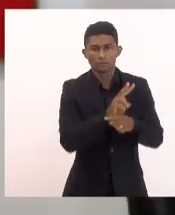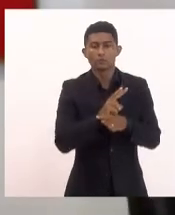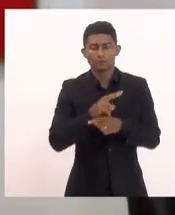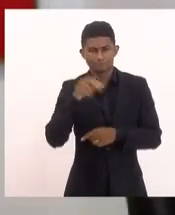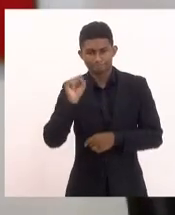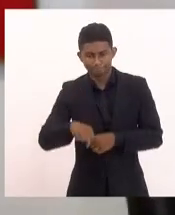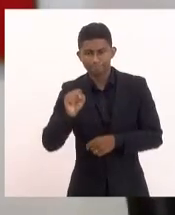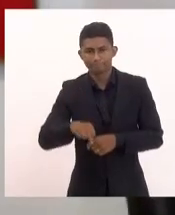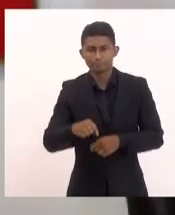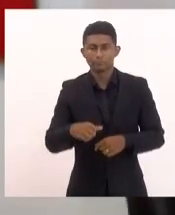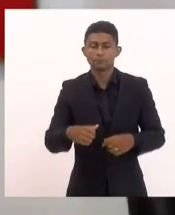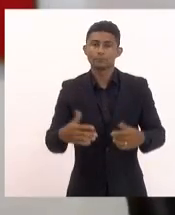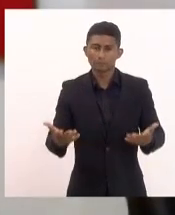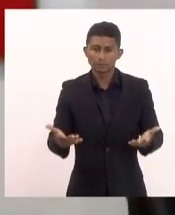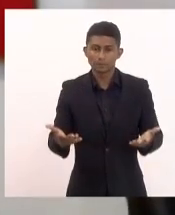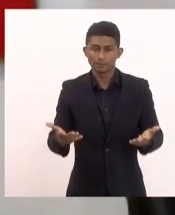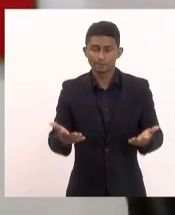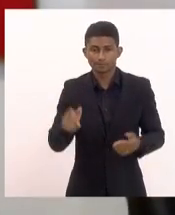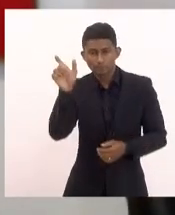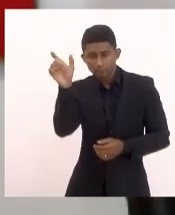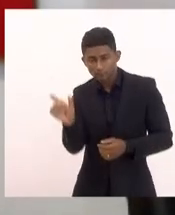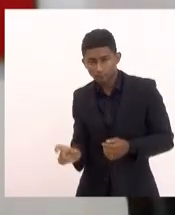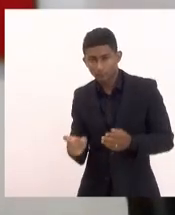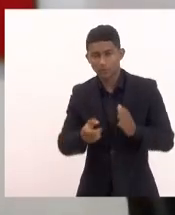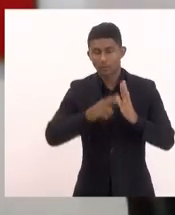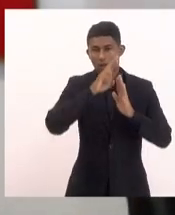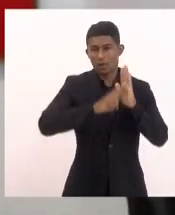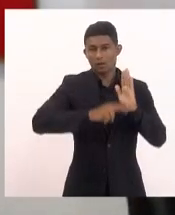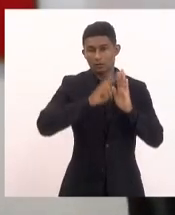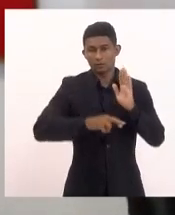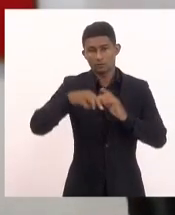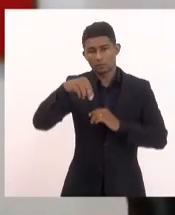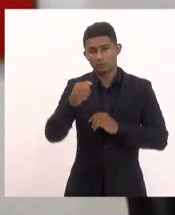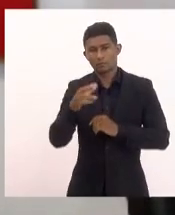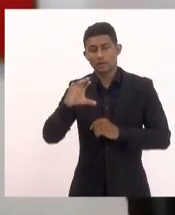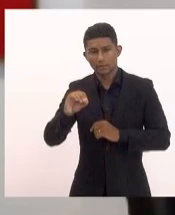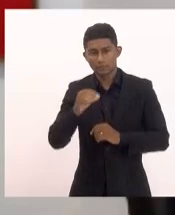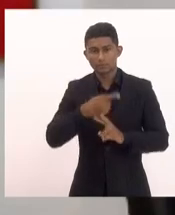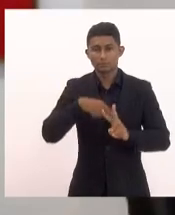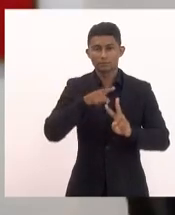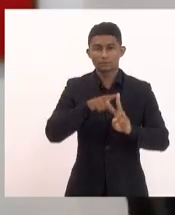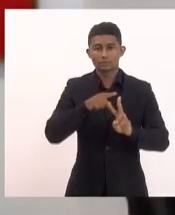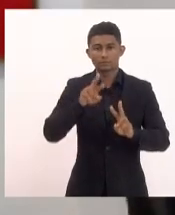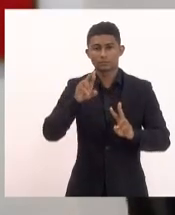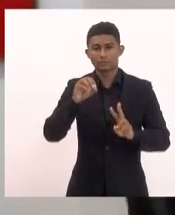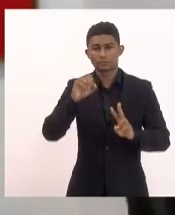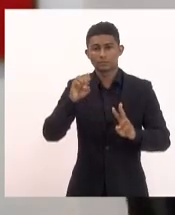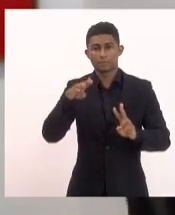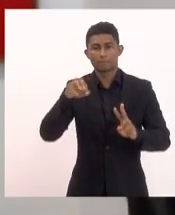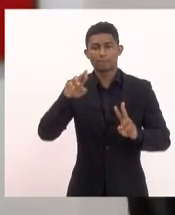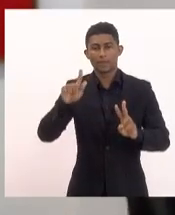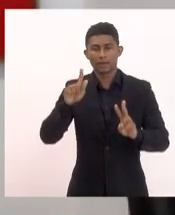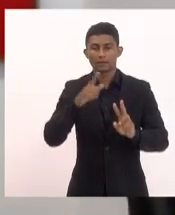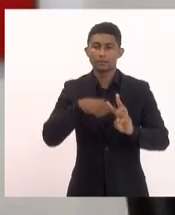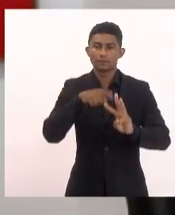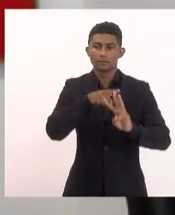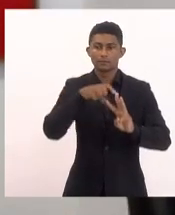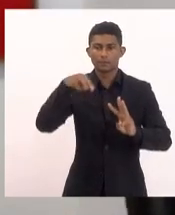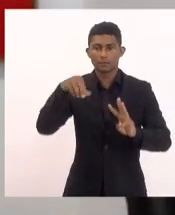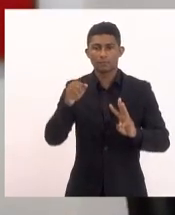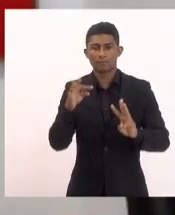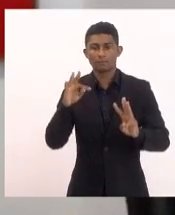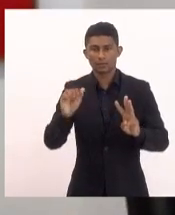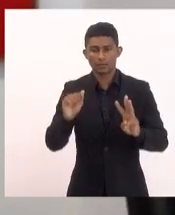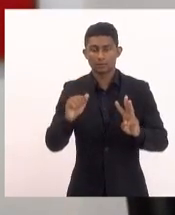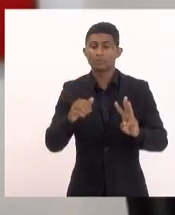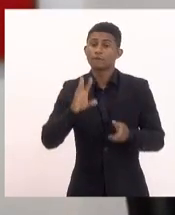Controle, favorável. Relatores, deputados Márcio Pacheco, Rosenberg e Reis, Flávio Serafini, Marta Rocha e Márcio Pacheco.